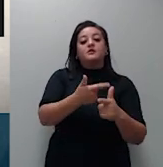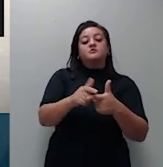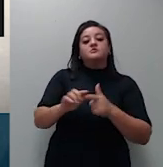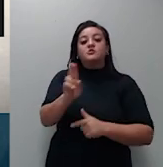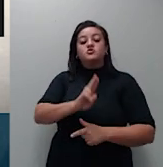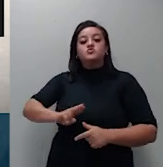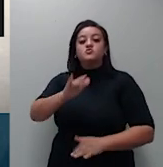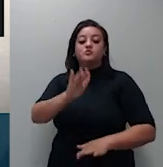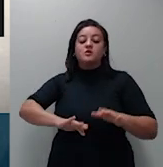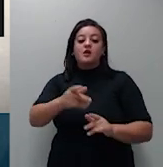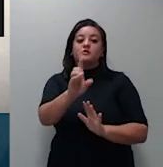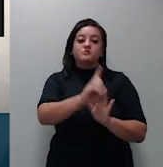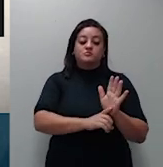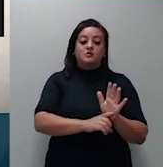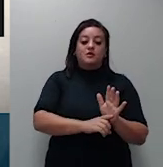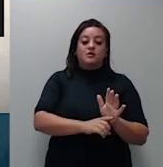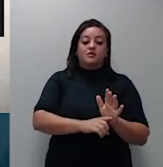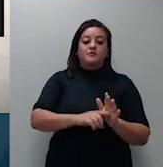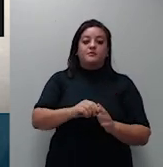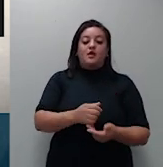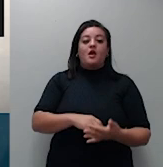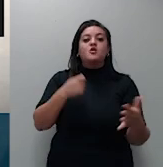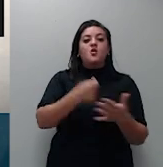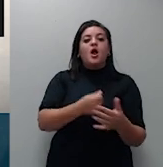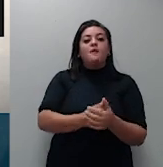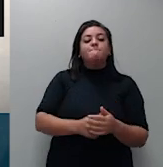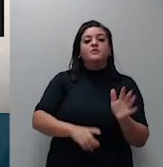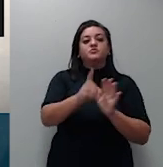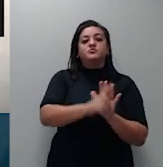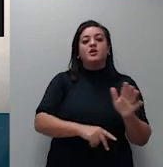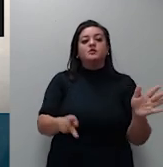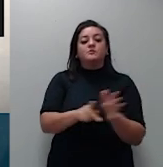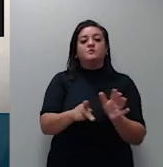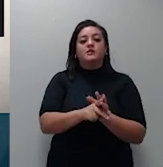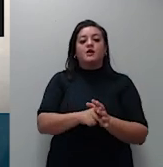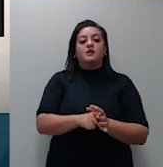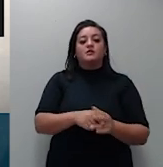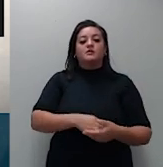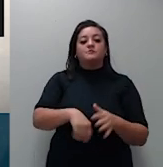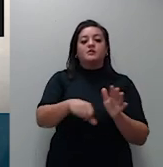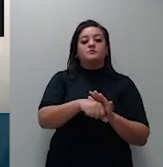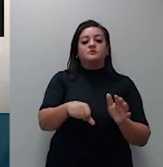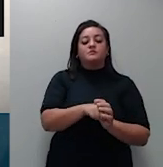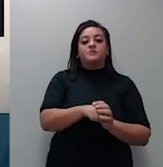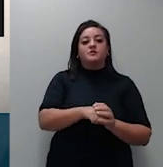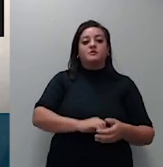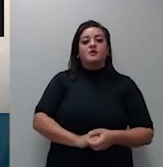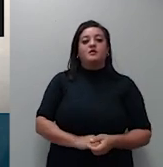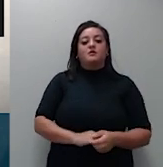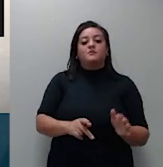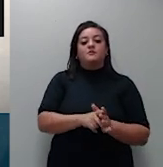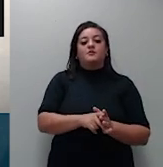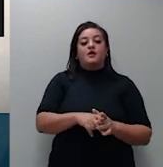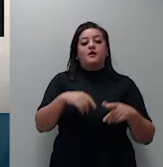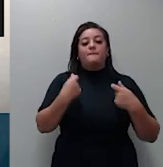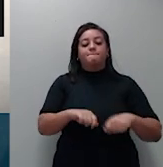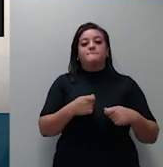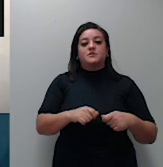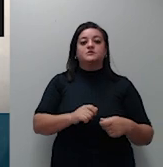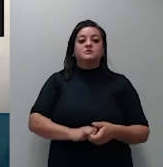direito e com abuso do direito de propriedade a fraude a má-fé do proprietário devem ser reprimidos